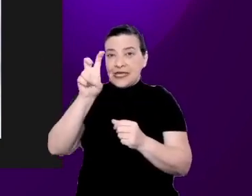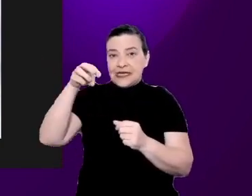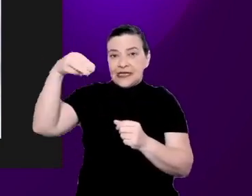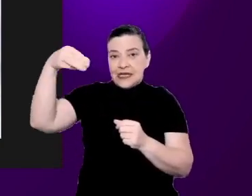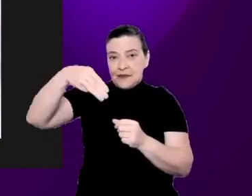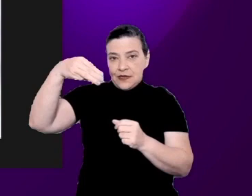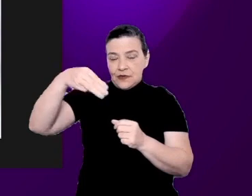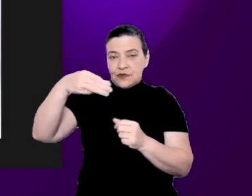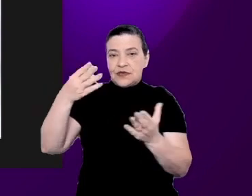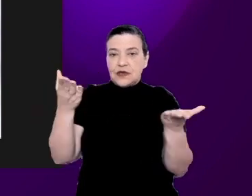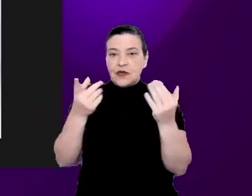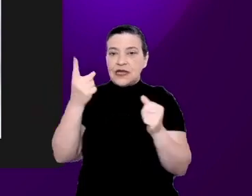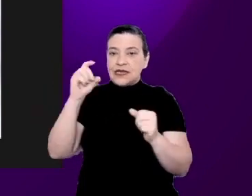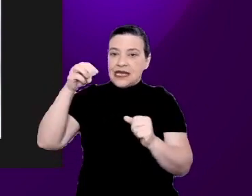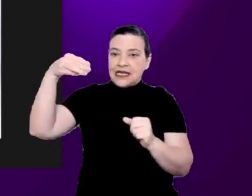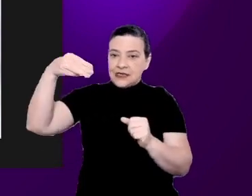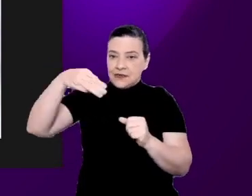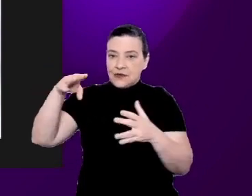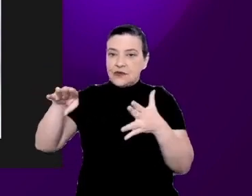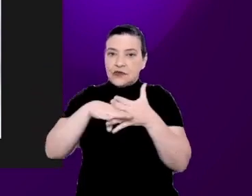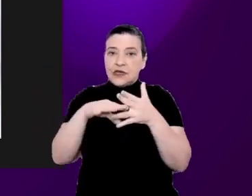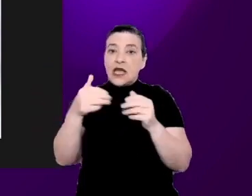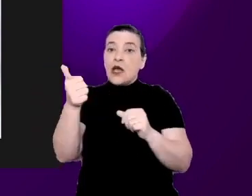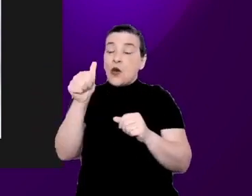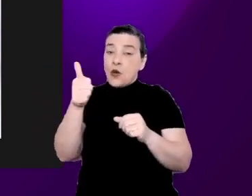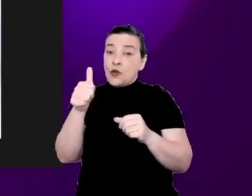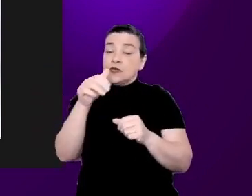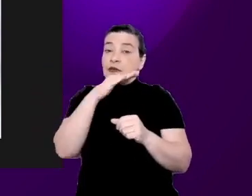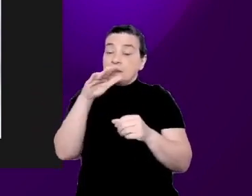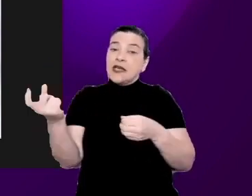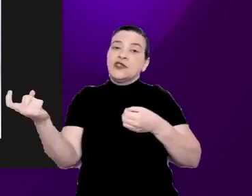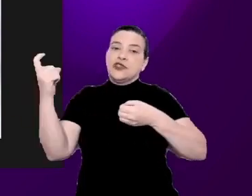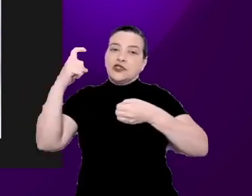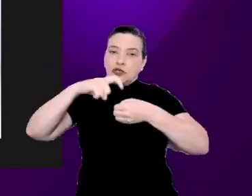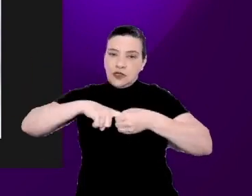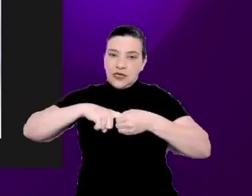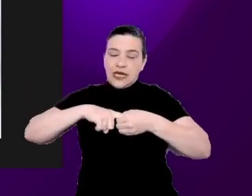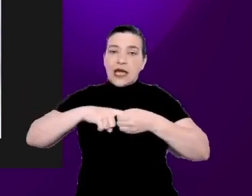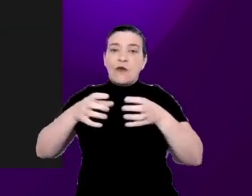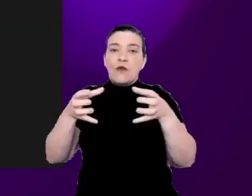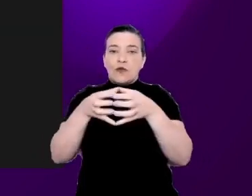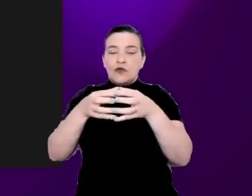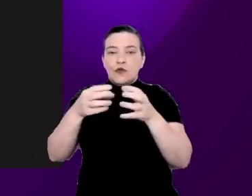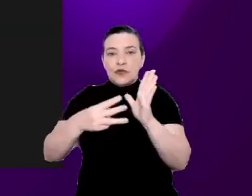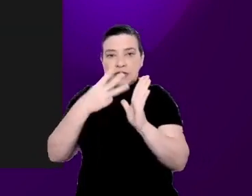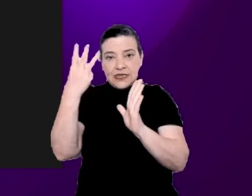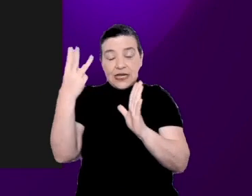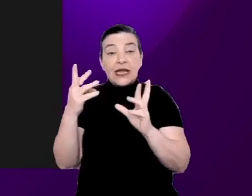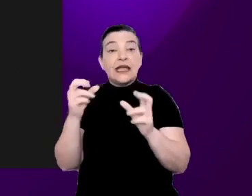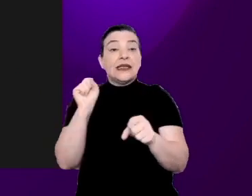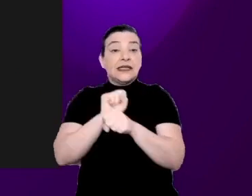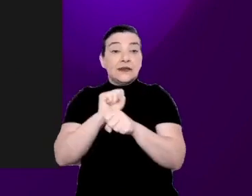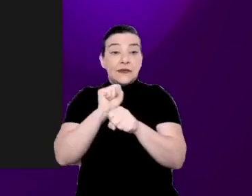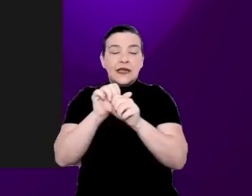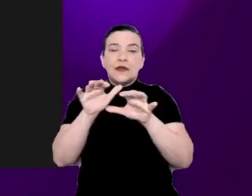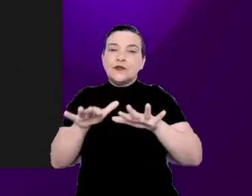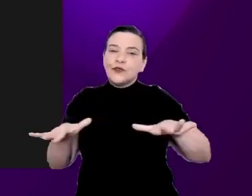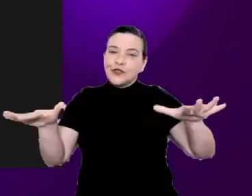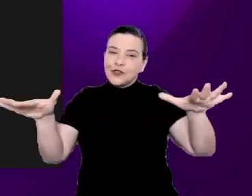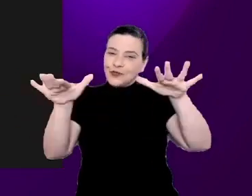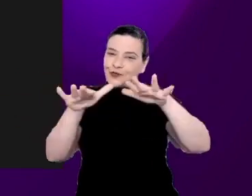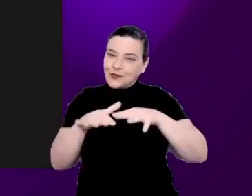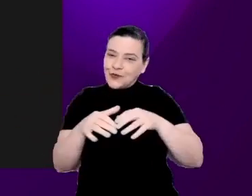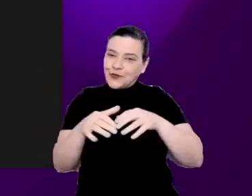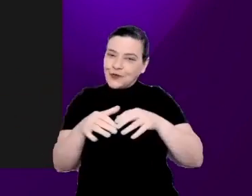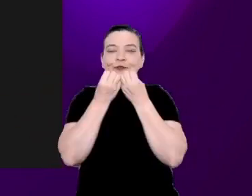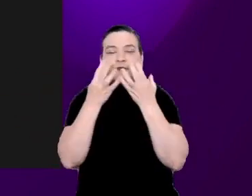só 10 minutos de intervalo, às 11h30 nós retomamos com a terceira mesa, e esperando aí que todos tenham um bom